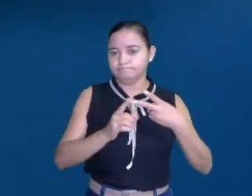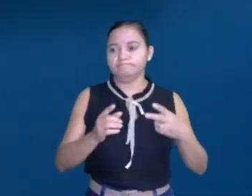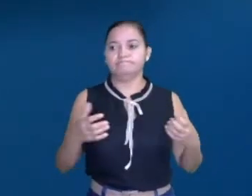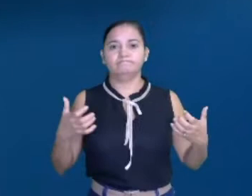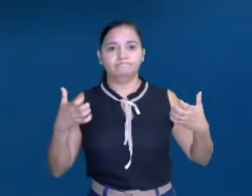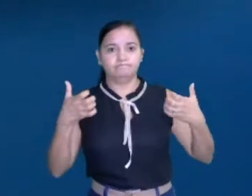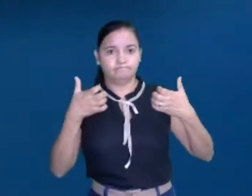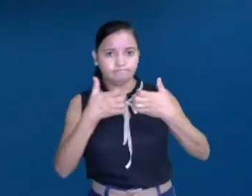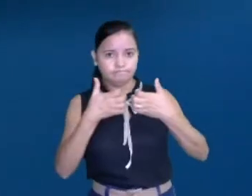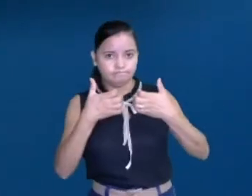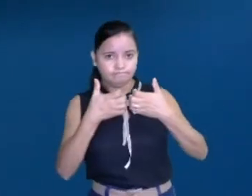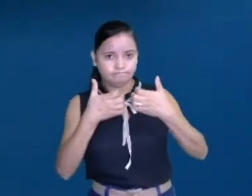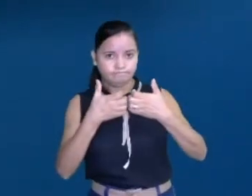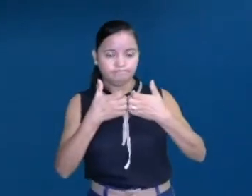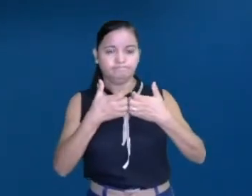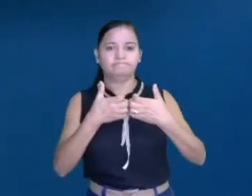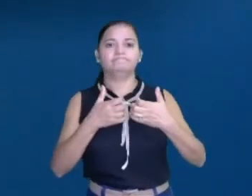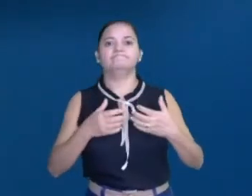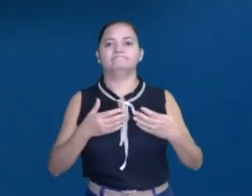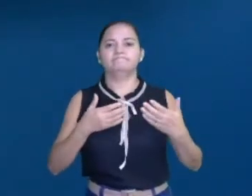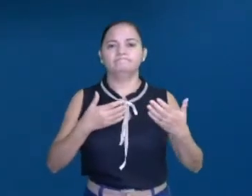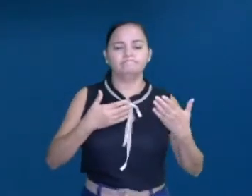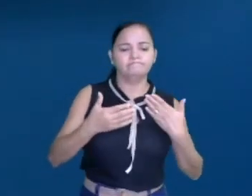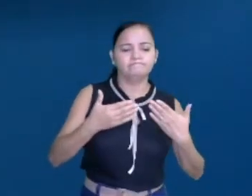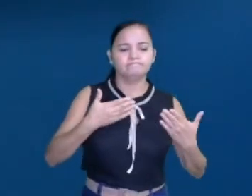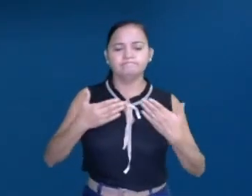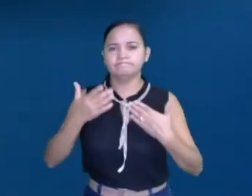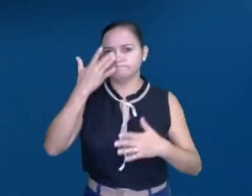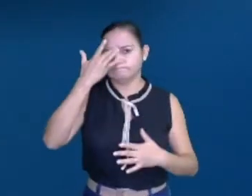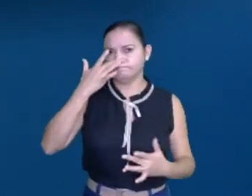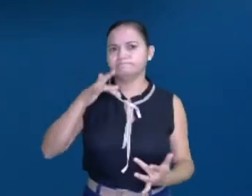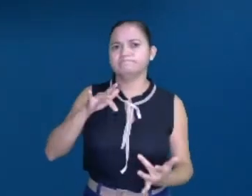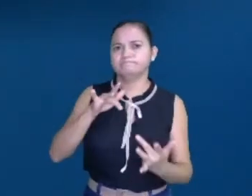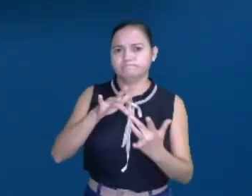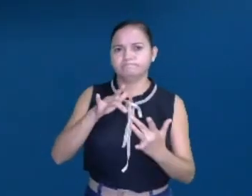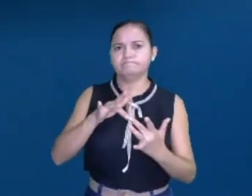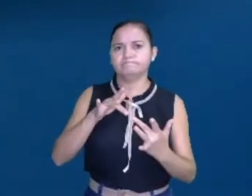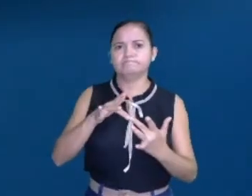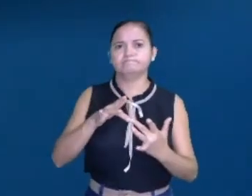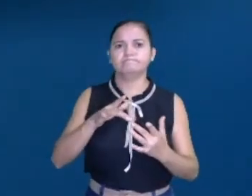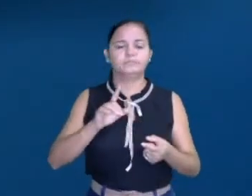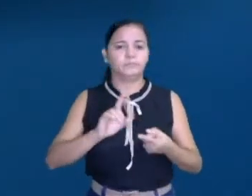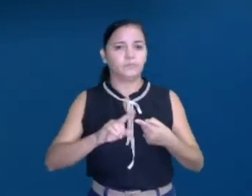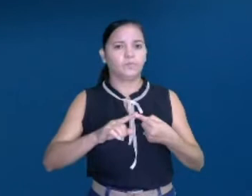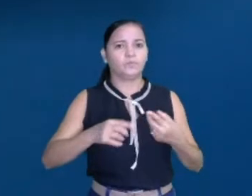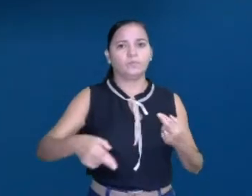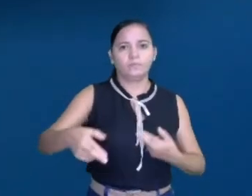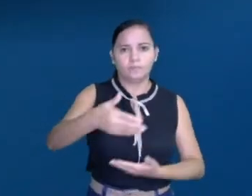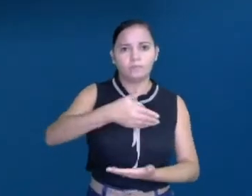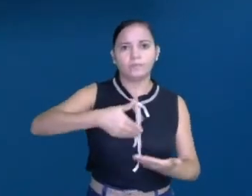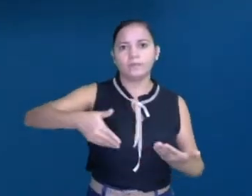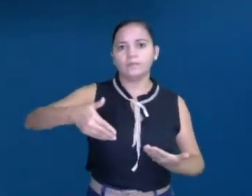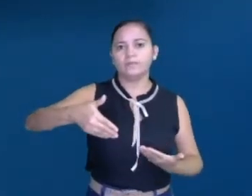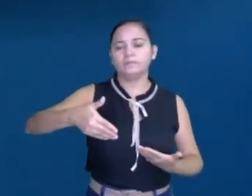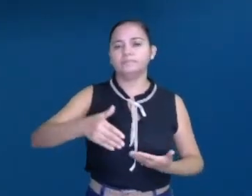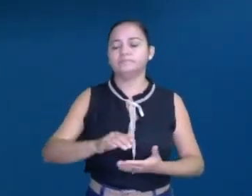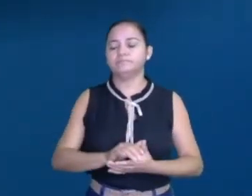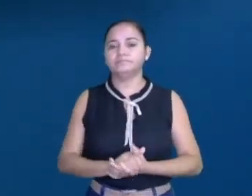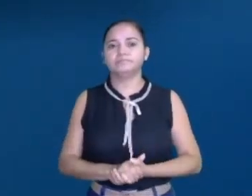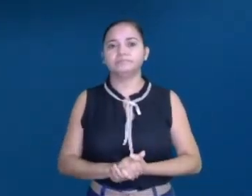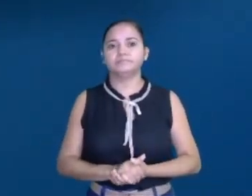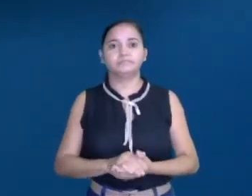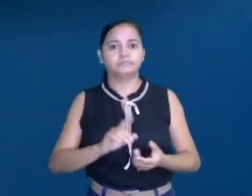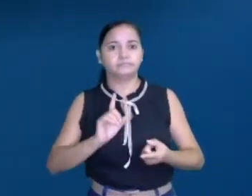gente desenvolve uma afinidade e uma relação afetiva, O grupo educativo, que aí é